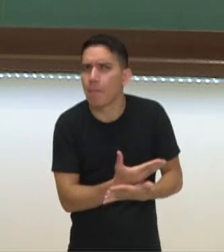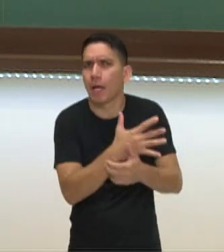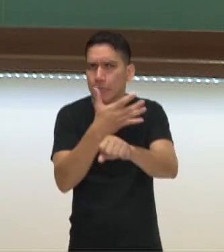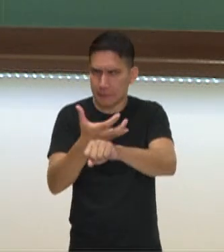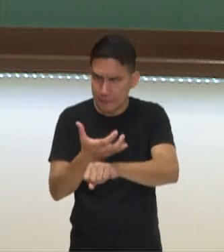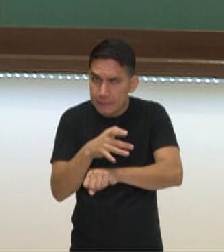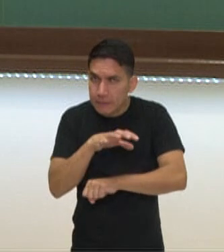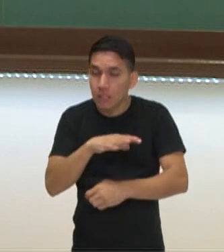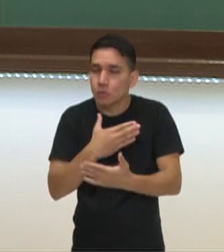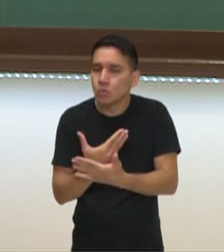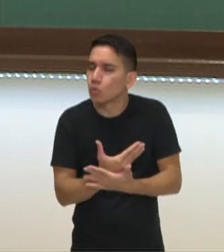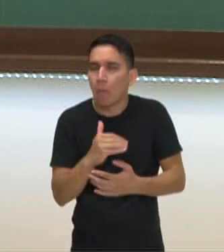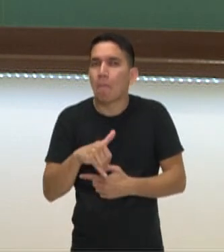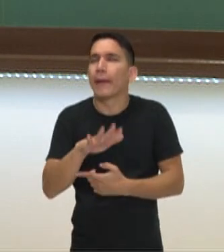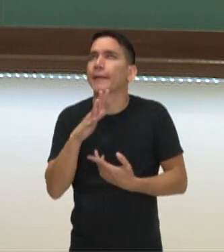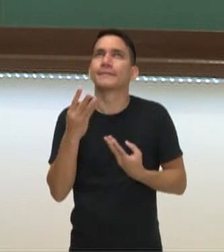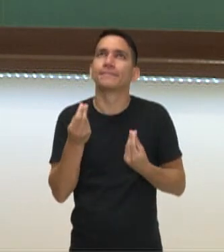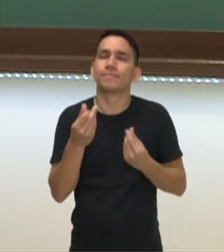assim mais